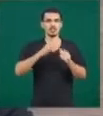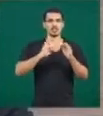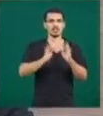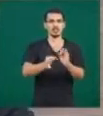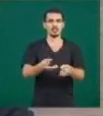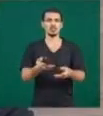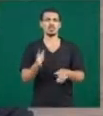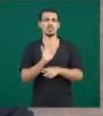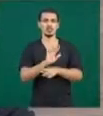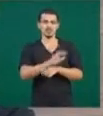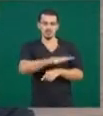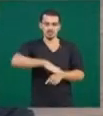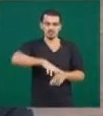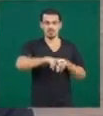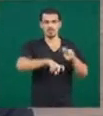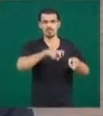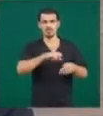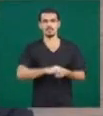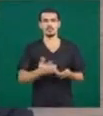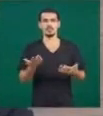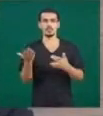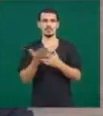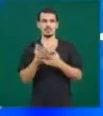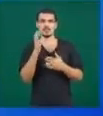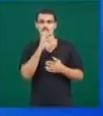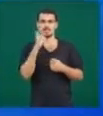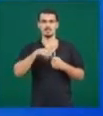ao agronegócio. A gente faz um rápido intervalo e volta já.